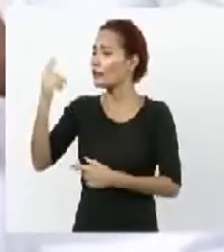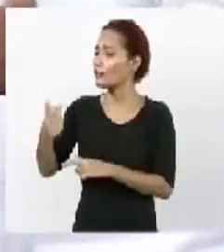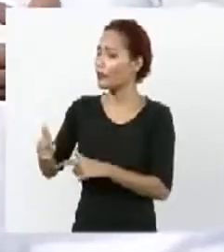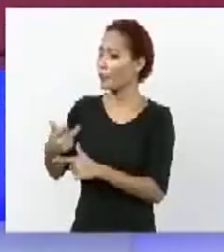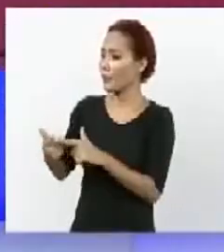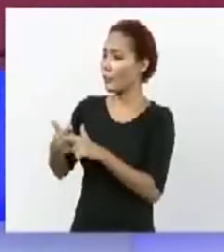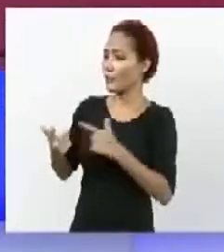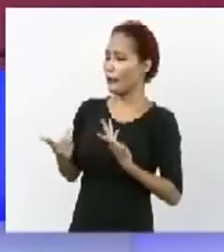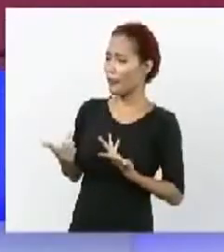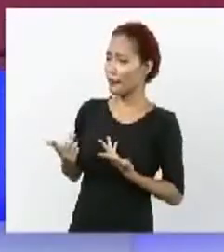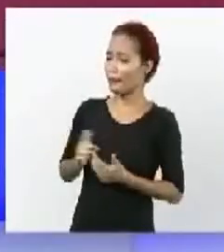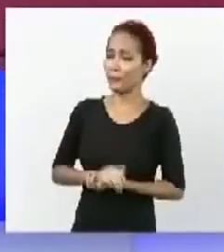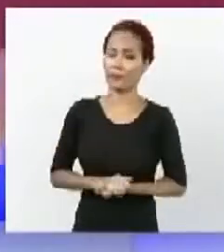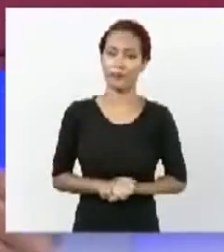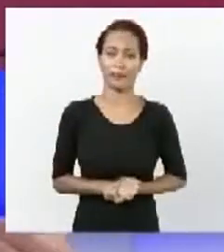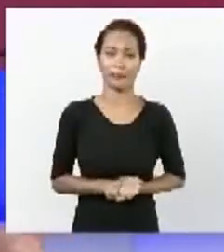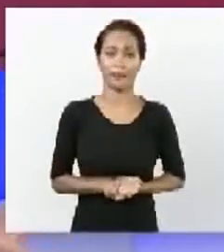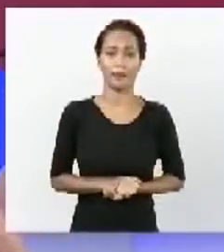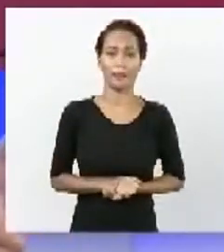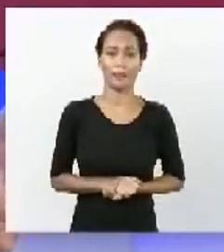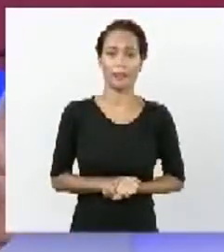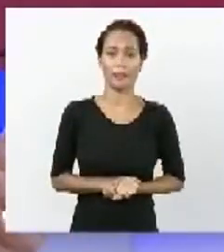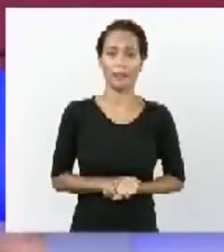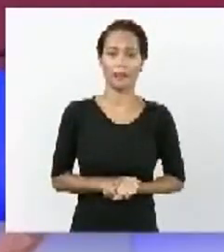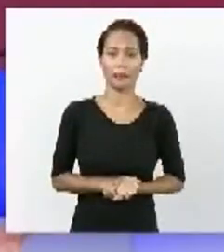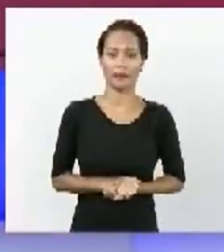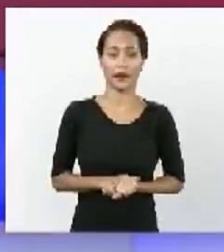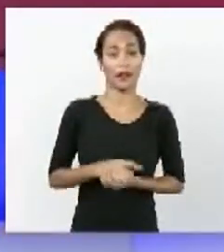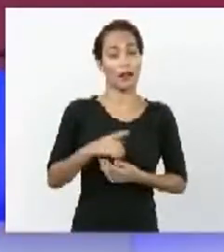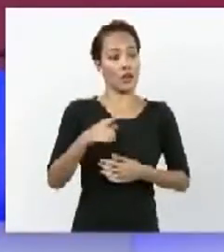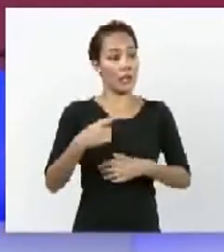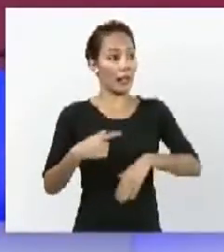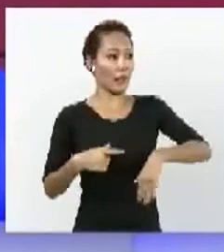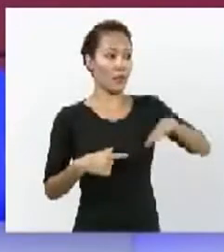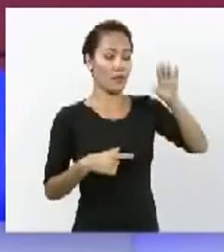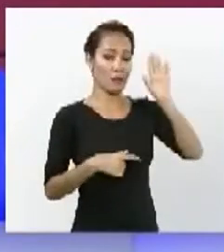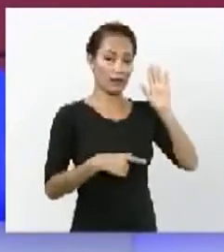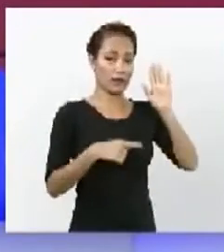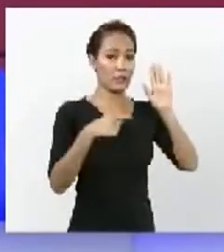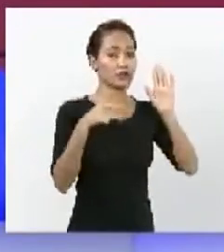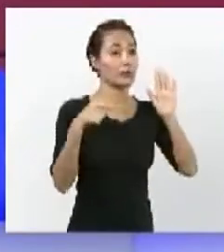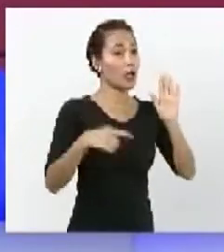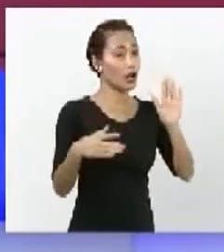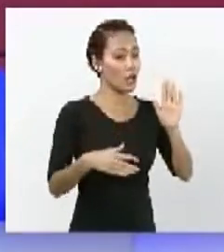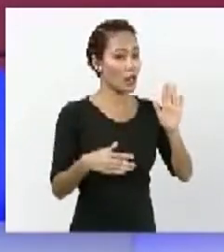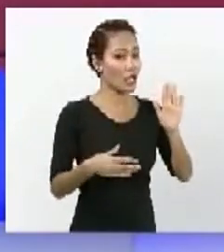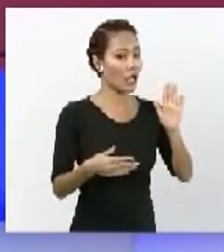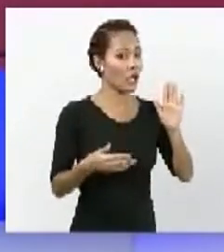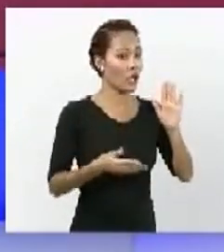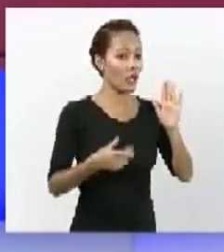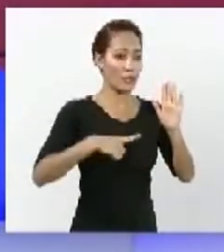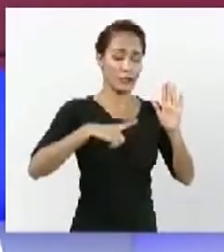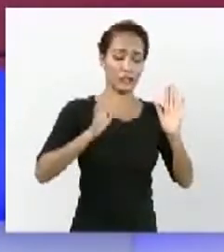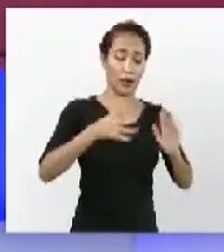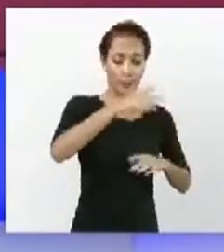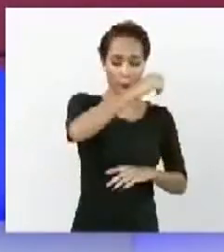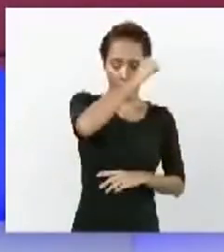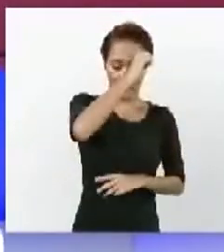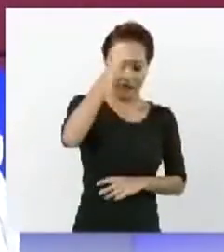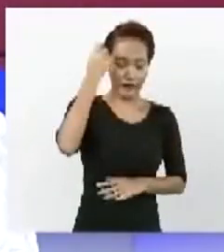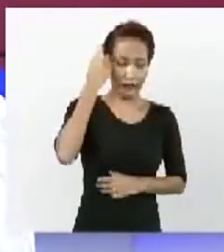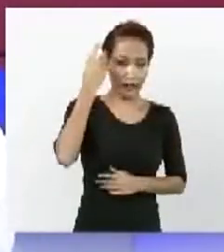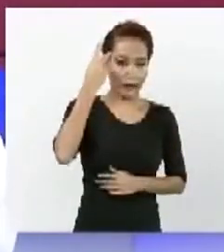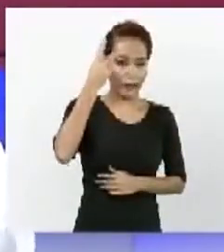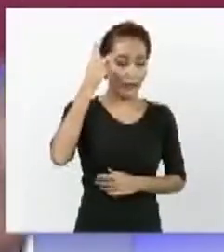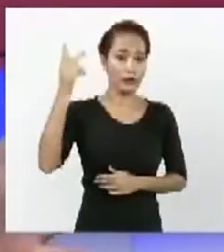capital? Bem, o candidato que exerce o cargo de prefeito até então veio aqui e inventou uma série de coisas dizendo